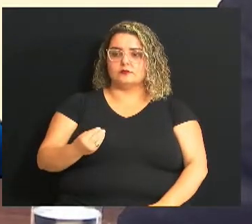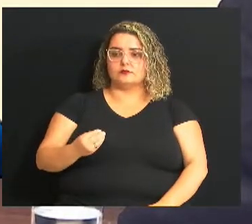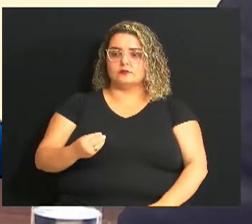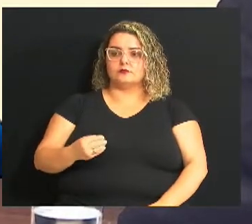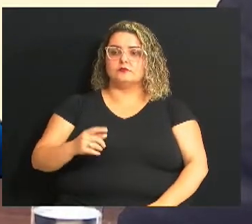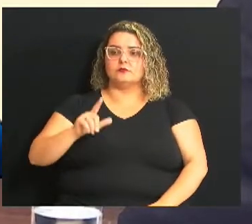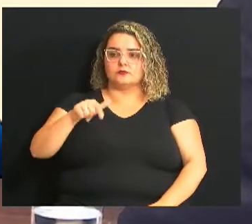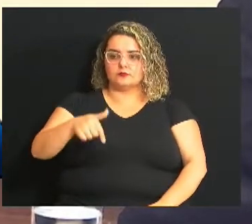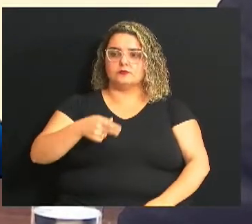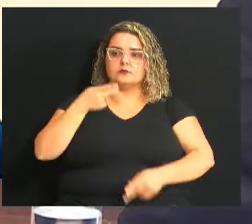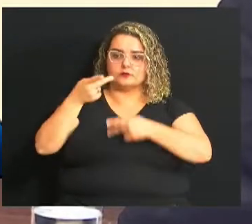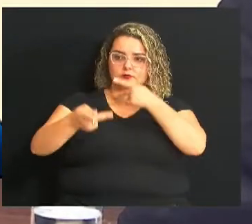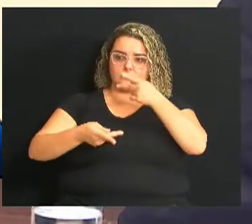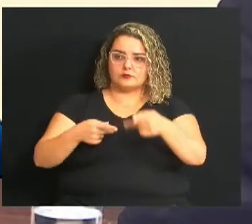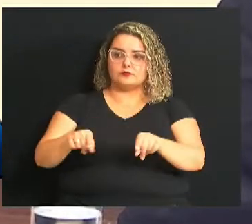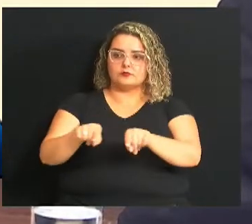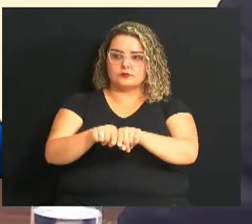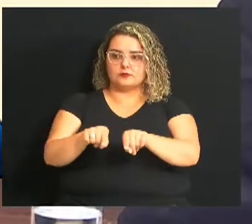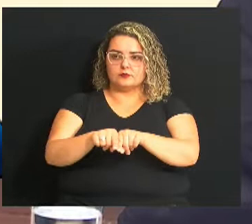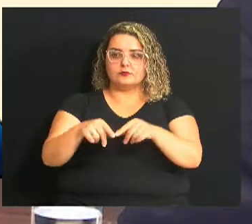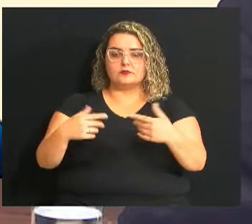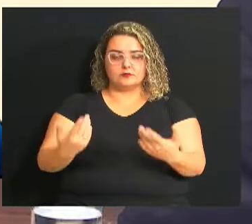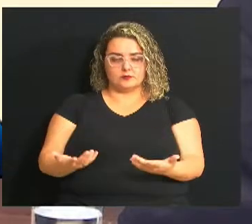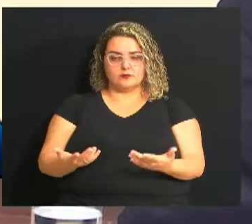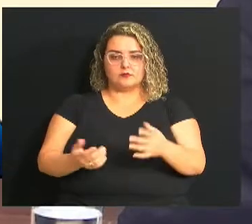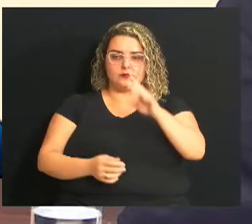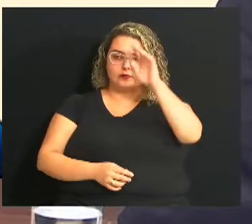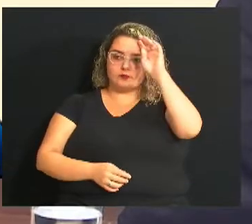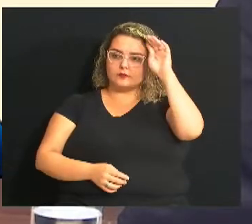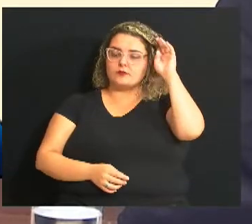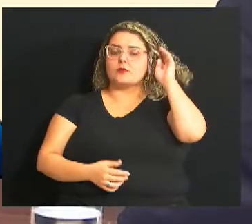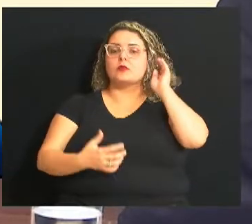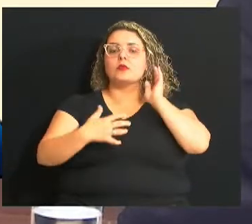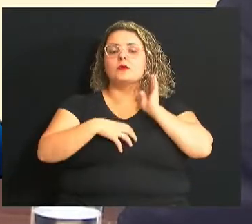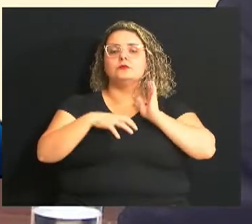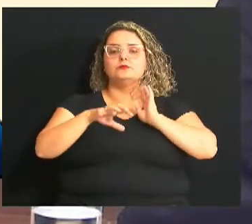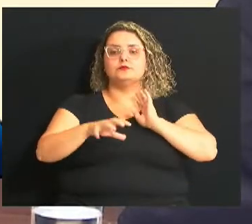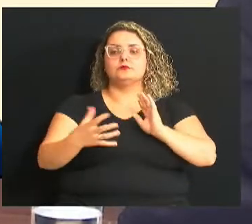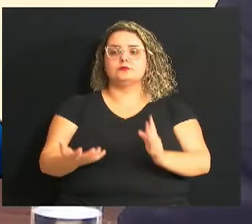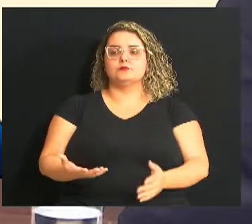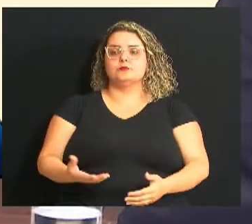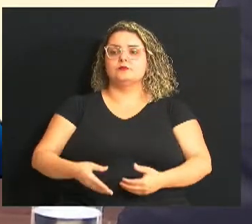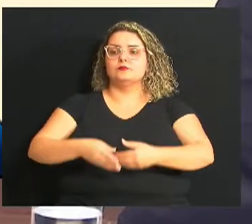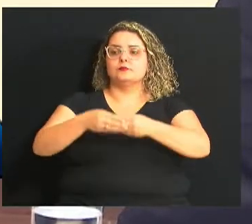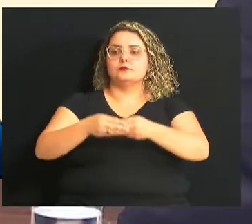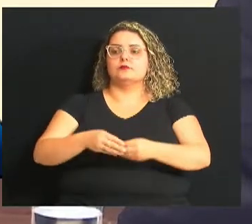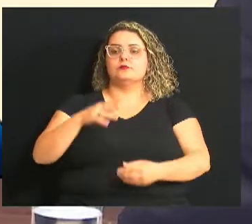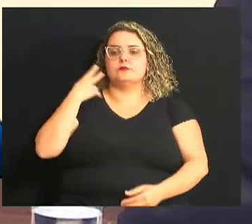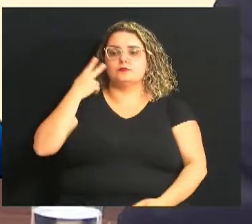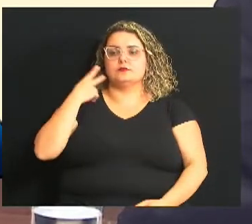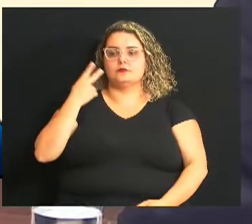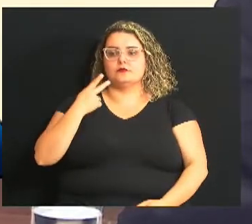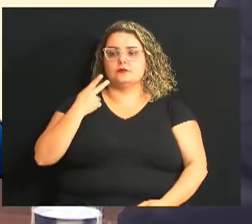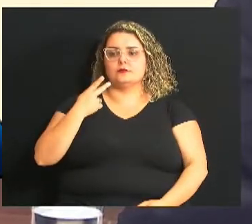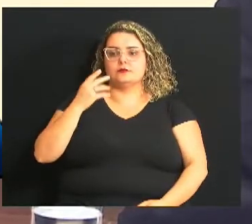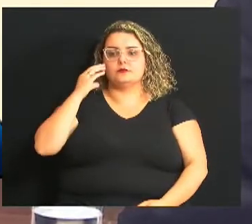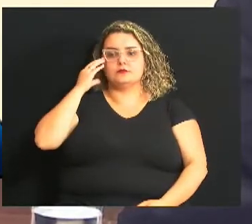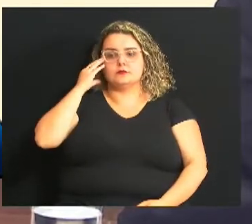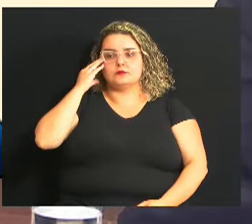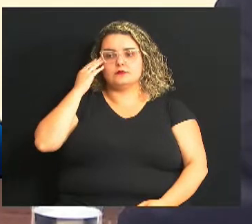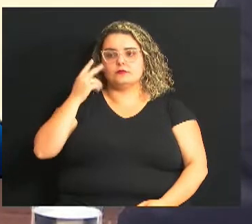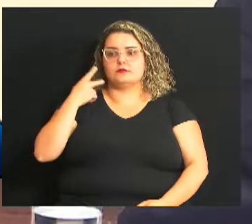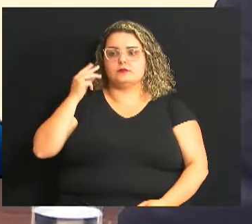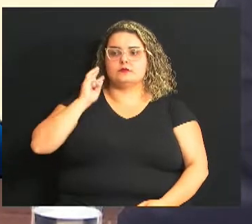falar um pouco sobre isso também. Então, quero, dessa forma, cumprimentando meus pares vereadores, vereador Luiz Cirilo, vereador